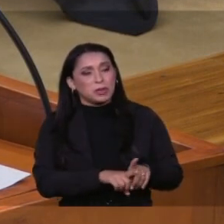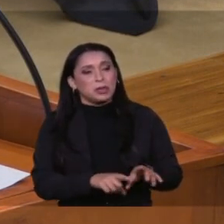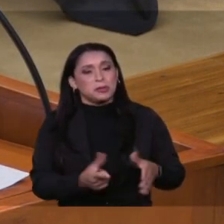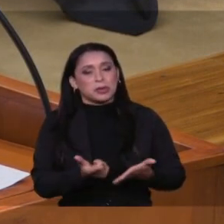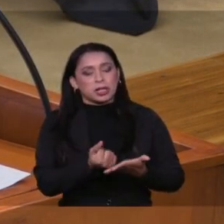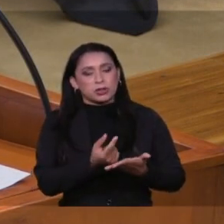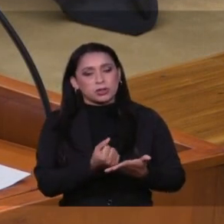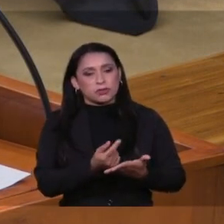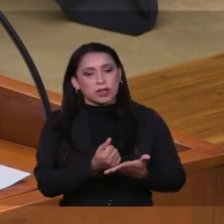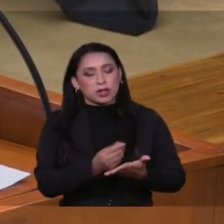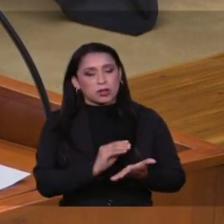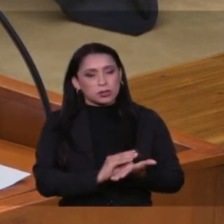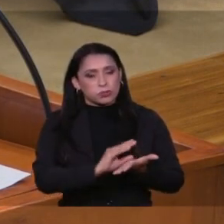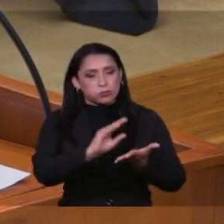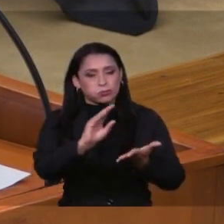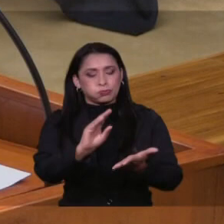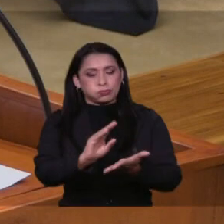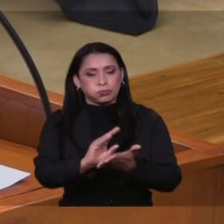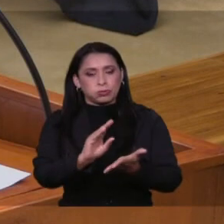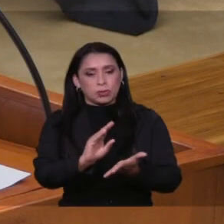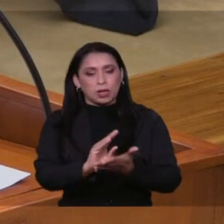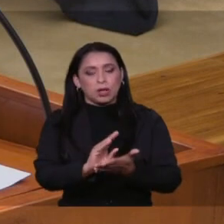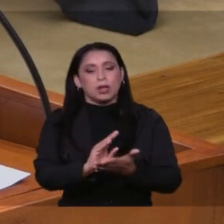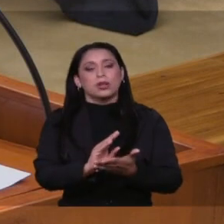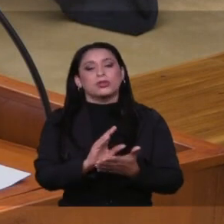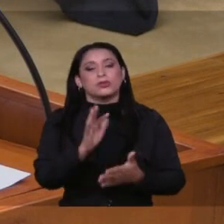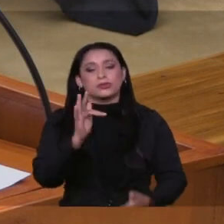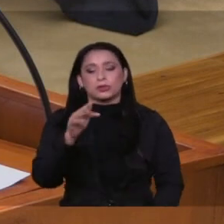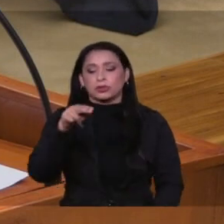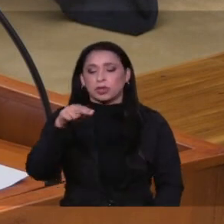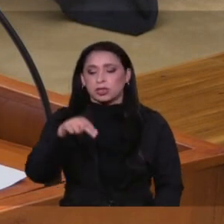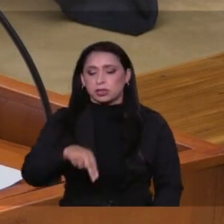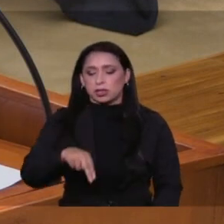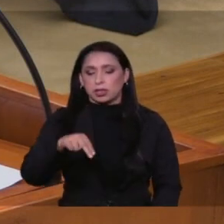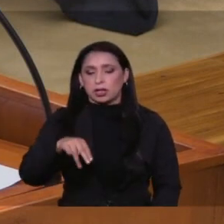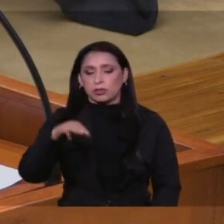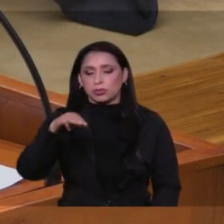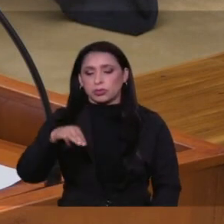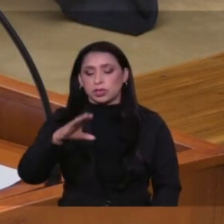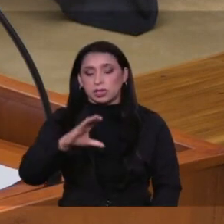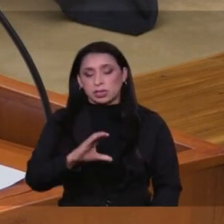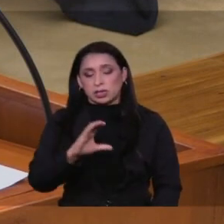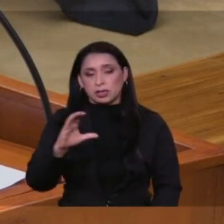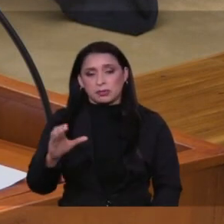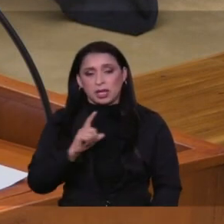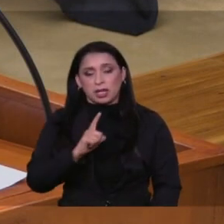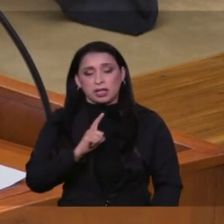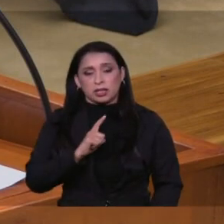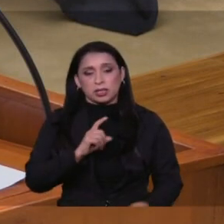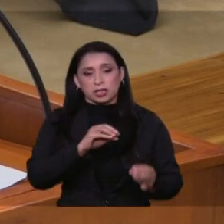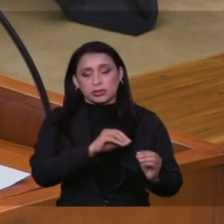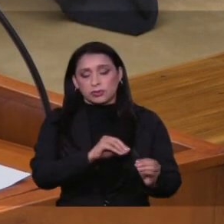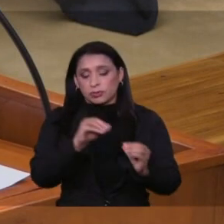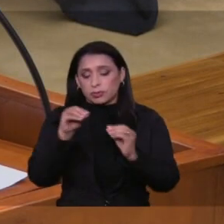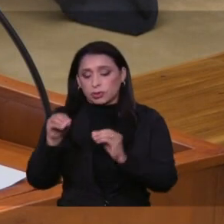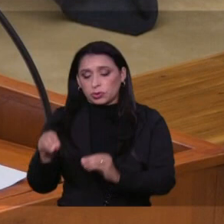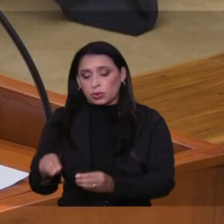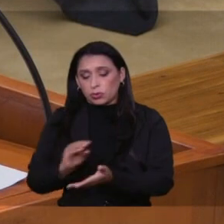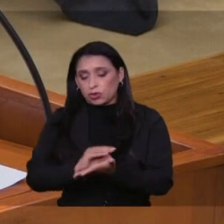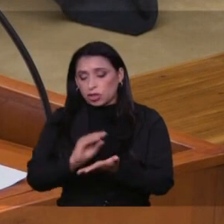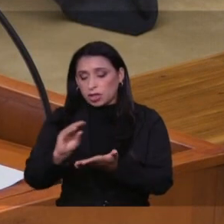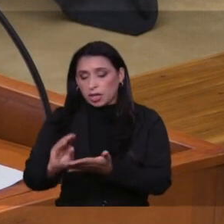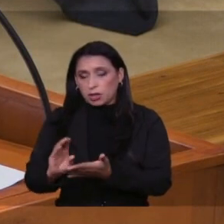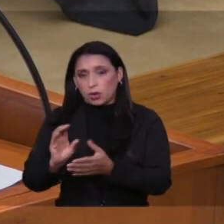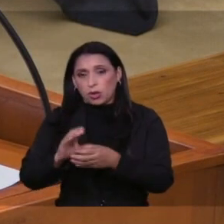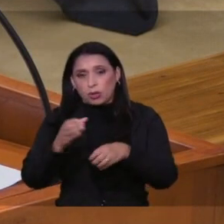os recursos alocados no Fundo Nacional sobre Mudanças Climáticas pudessem ser utilizados para obras de saneamento básico. Não que